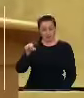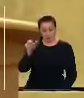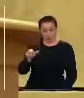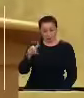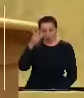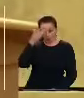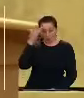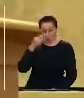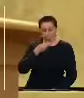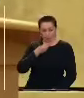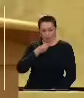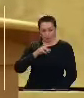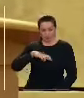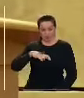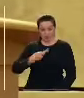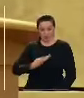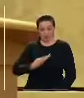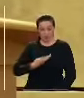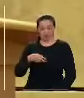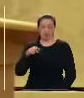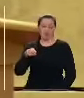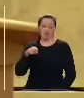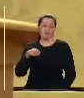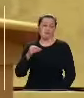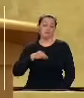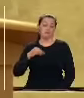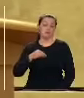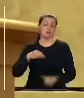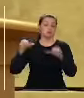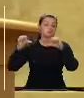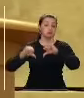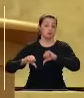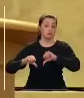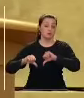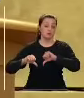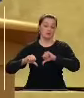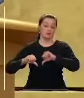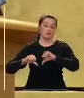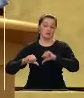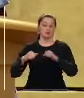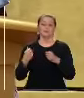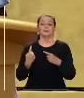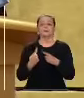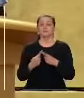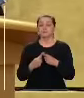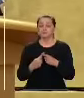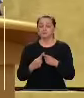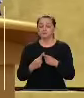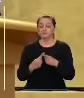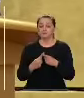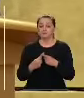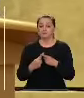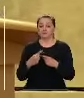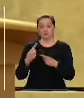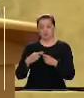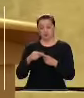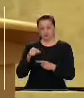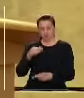situação eram os que tinham os piores pecados, porque eles